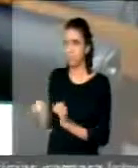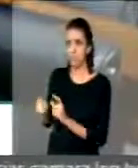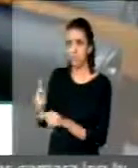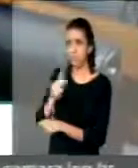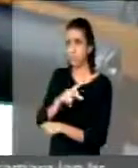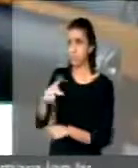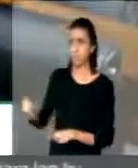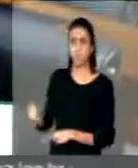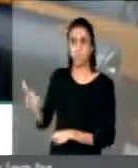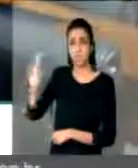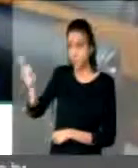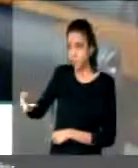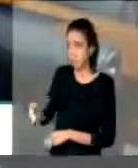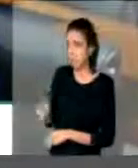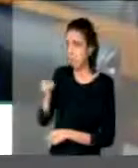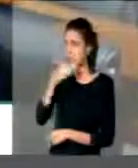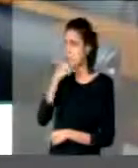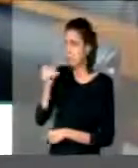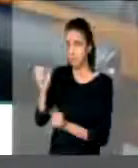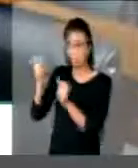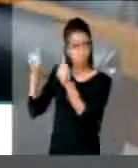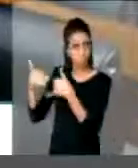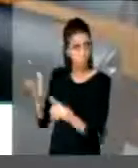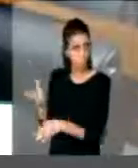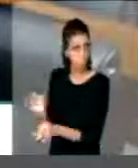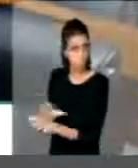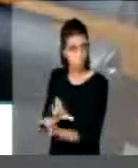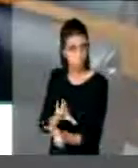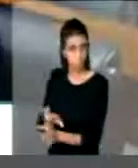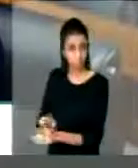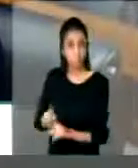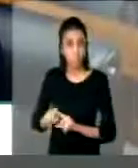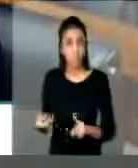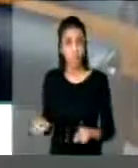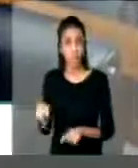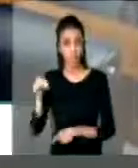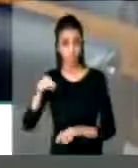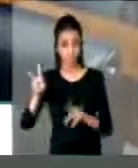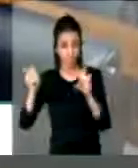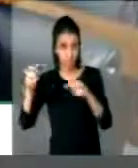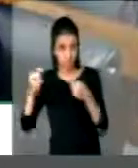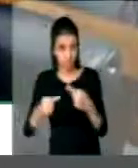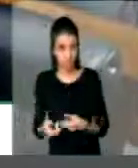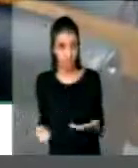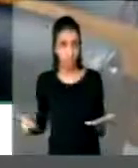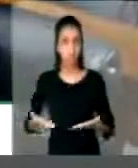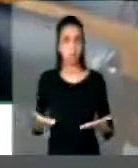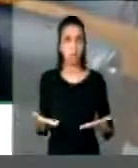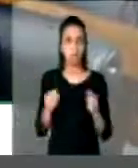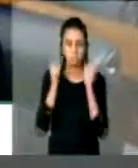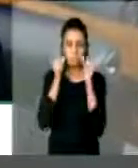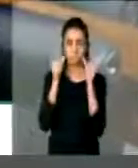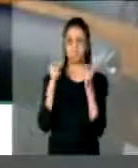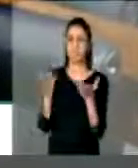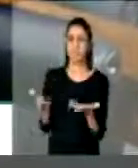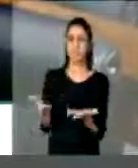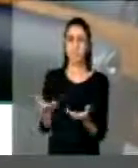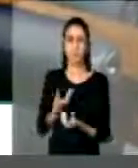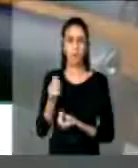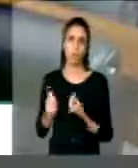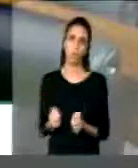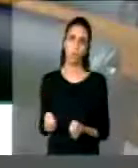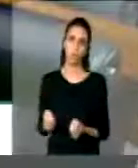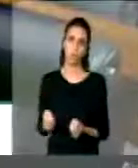presidente, que deu as justificativas plausíveis. Mas o mérito do que nós estamos debatendo salta aos olhos, é algo que só não